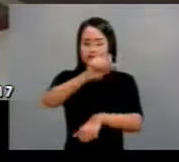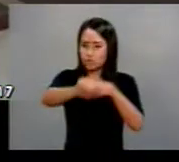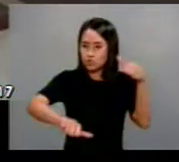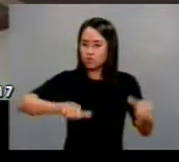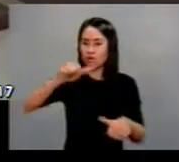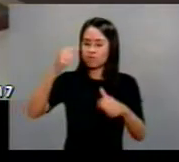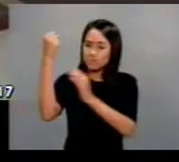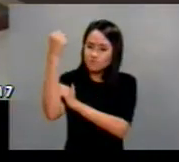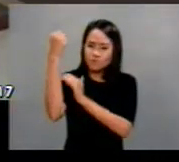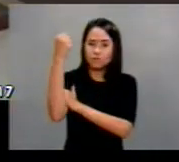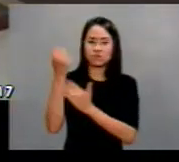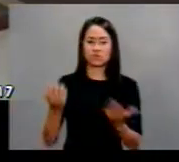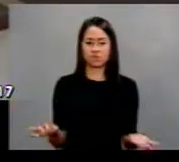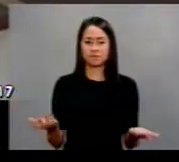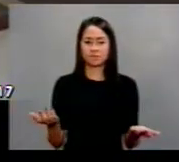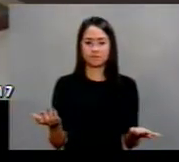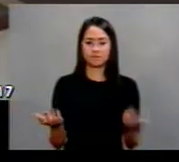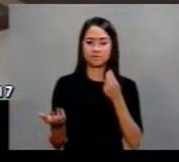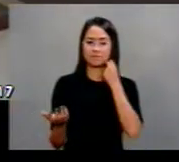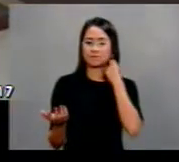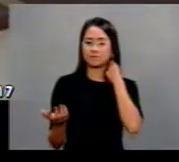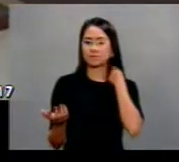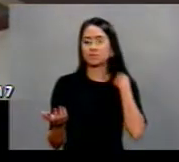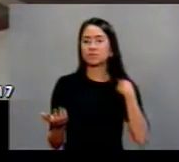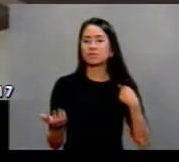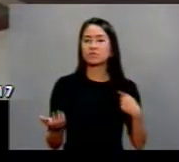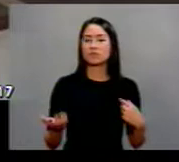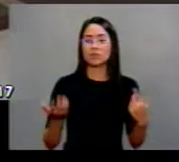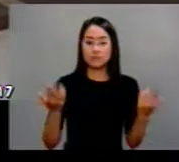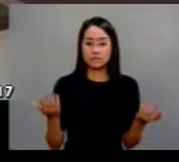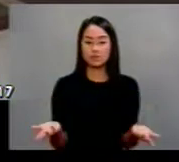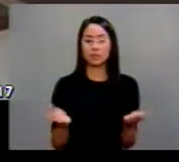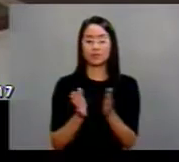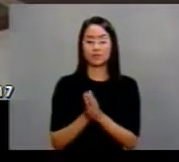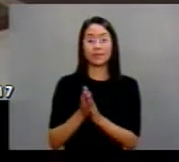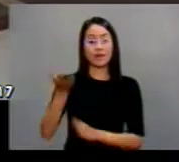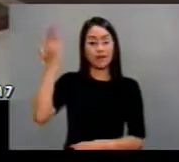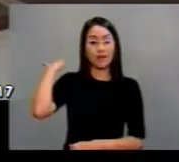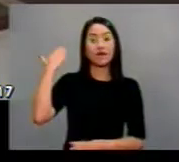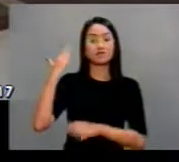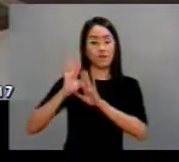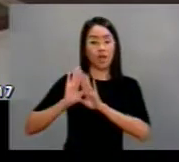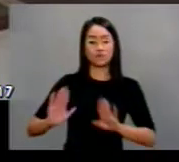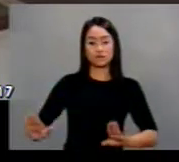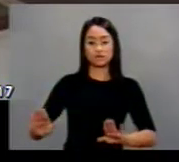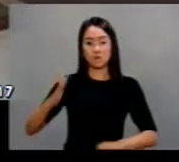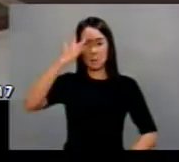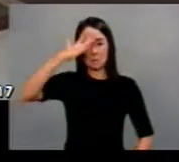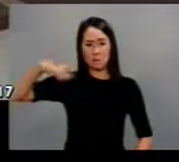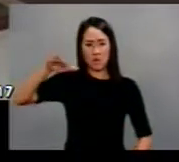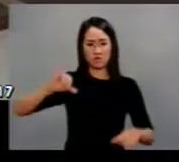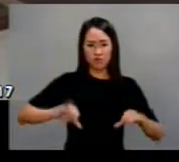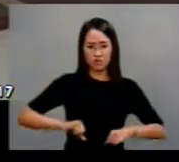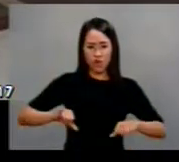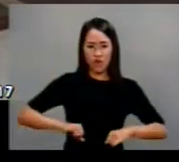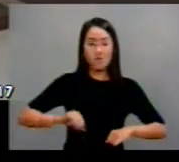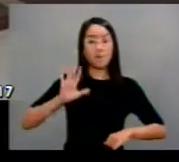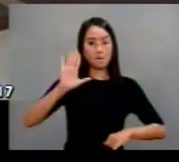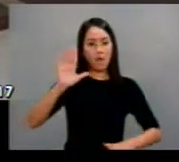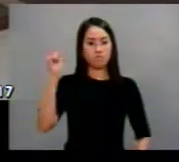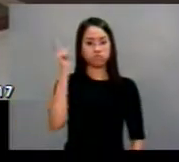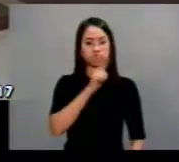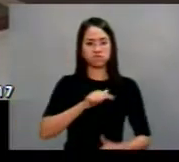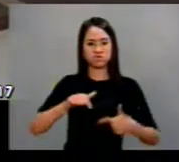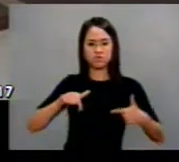nós não teríamos nem a parca democracia que tivemos durante alguns anos. Por isso mesmo eu queria,